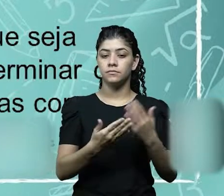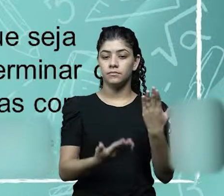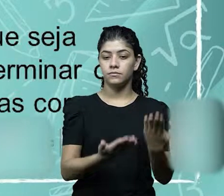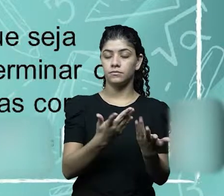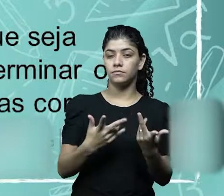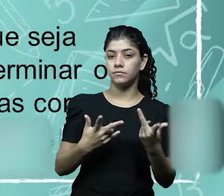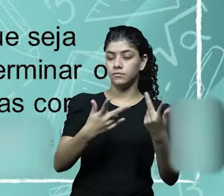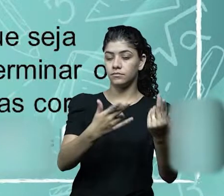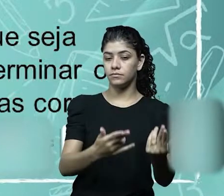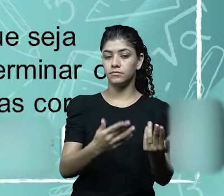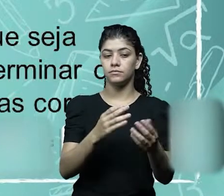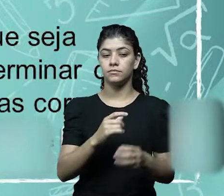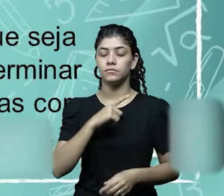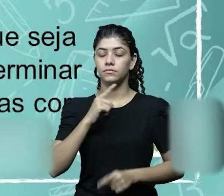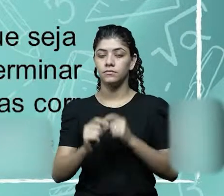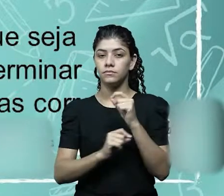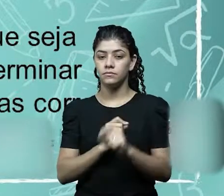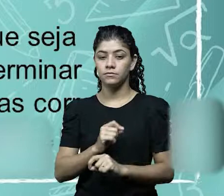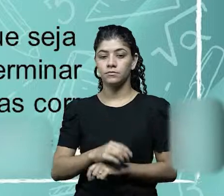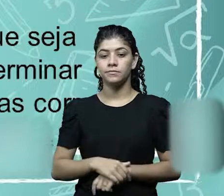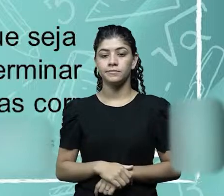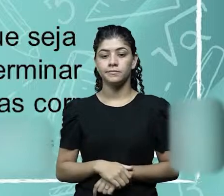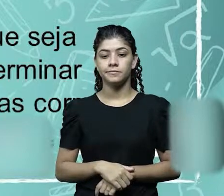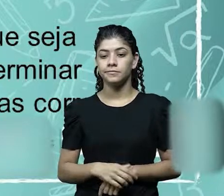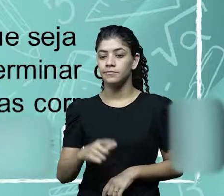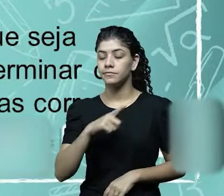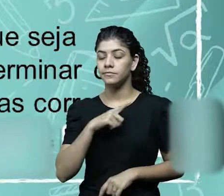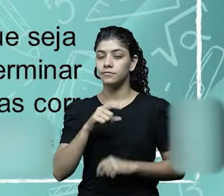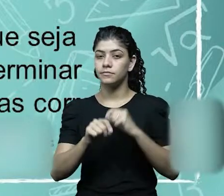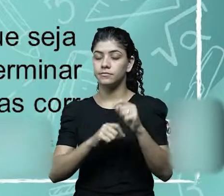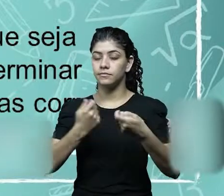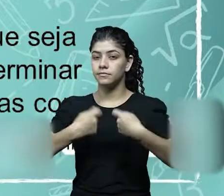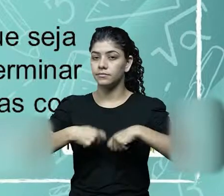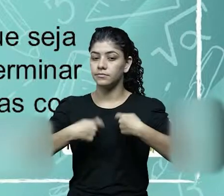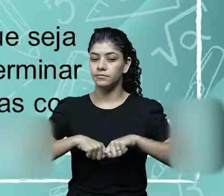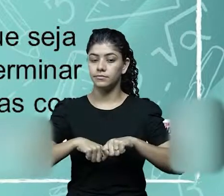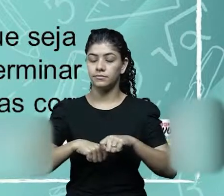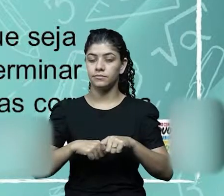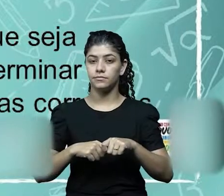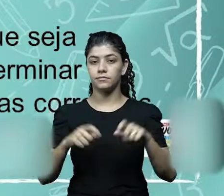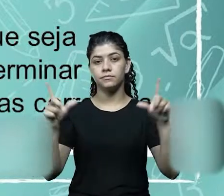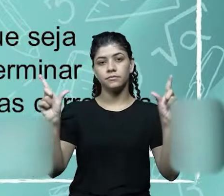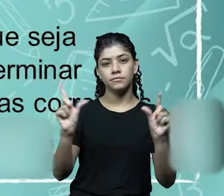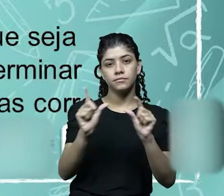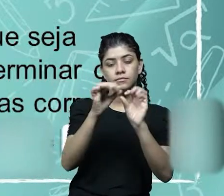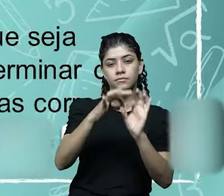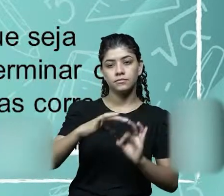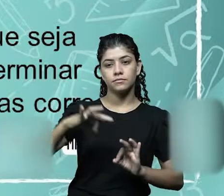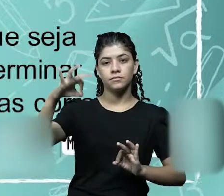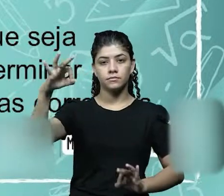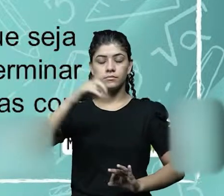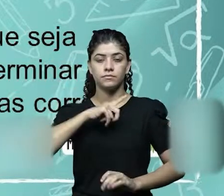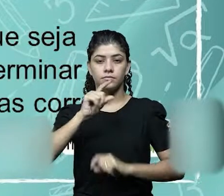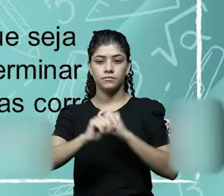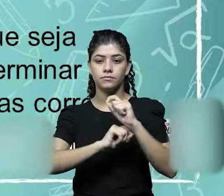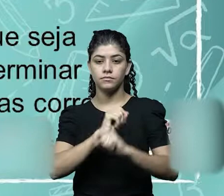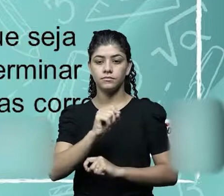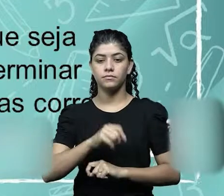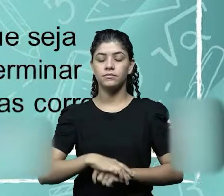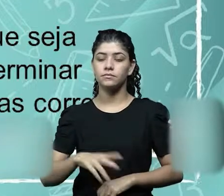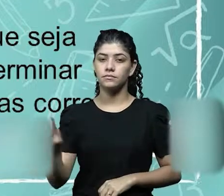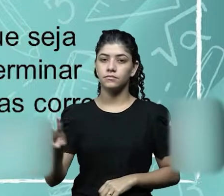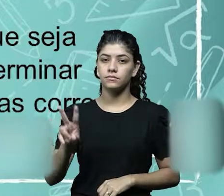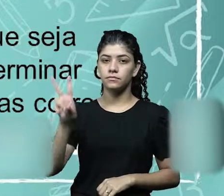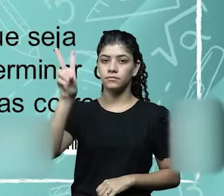de medição permanece direto, mesmo que seja necessário fazer medições suplementares para determinar os valores